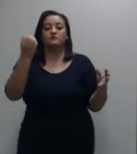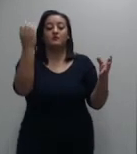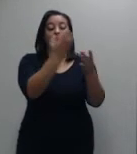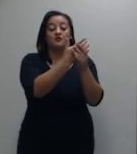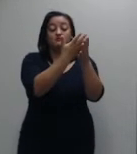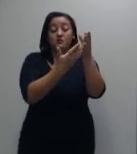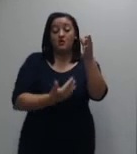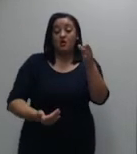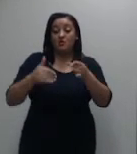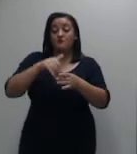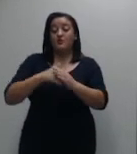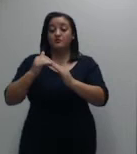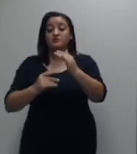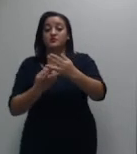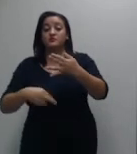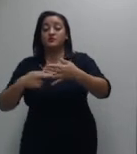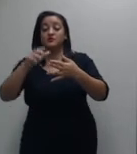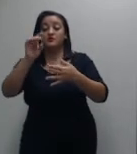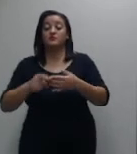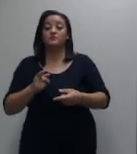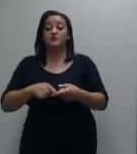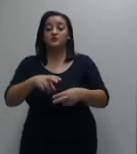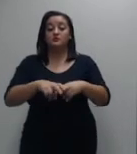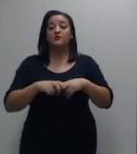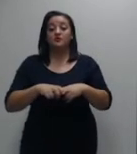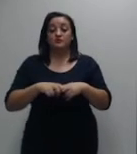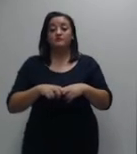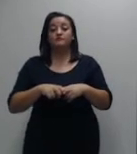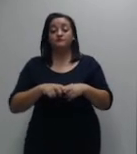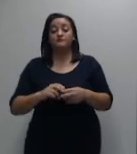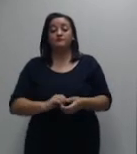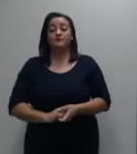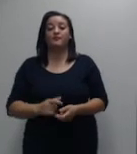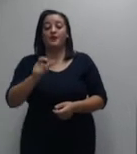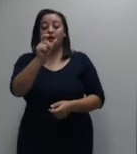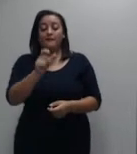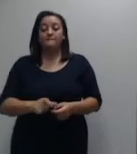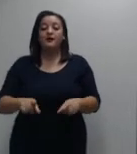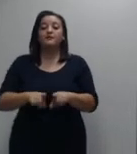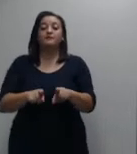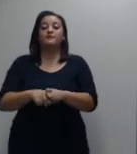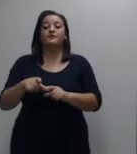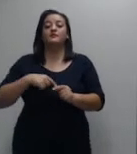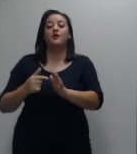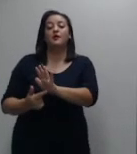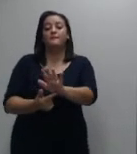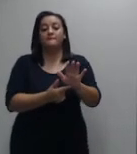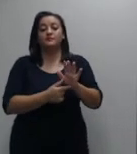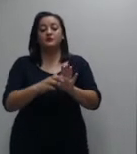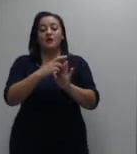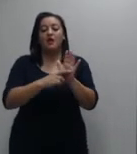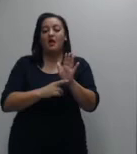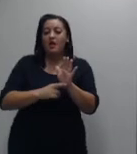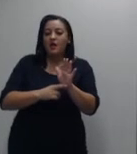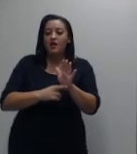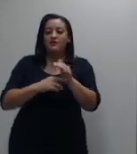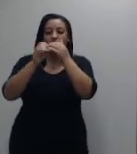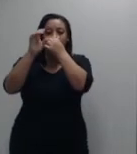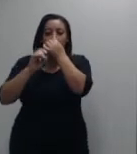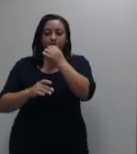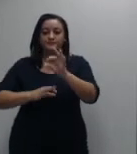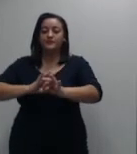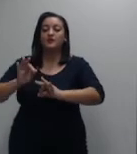divergência em recurso especial conteúdos da parte embargante trazer paradigmas que se